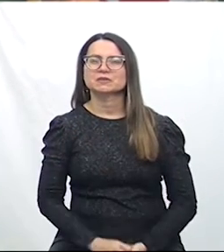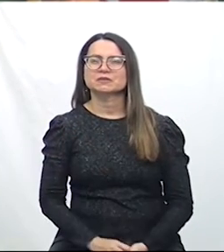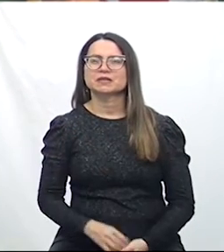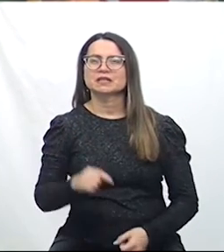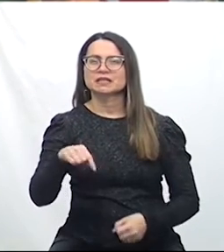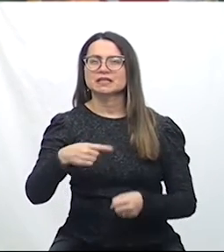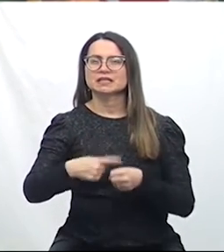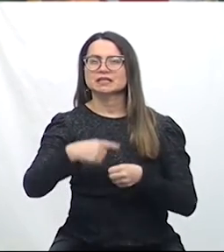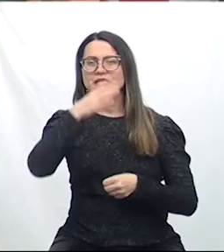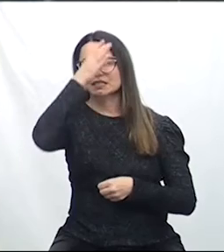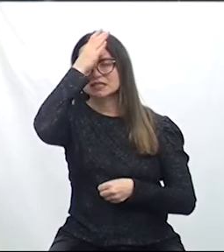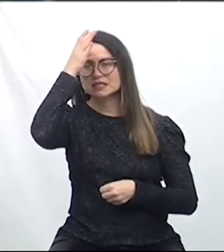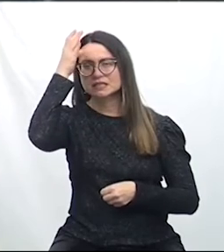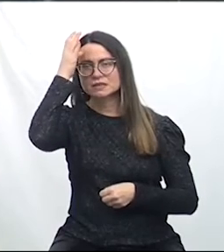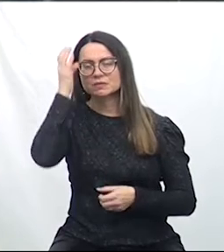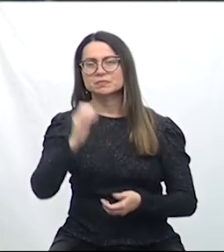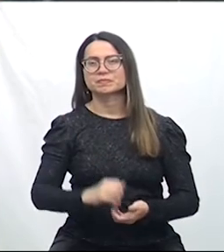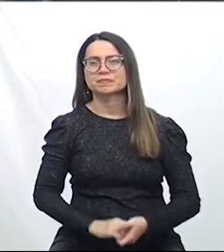Independência do Brasil.